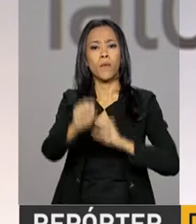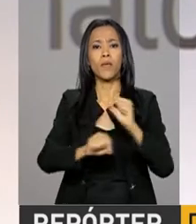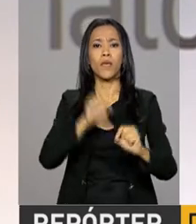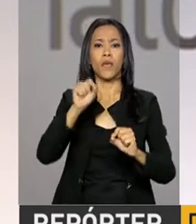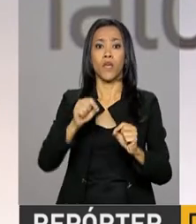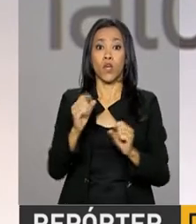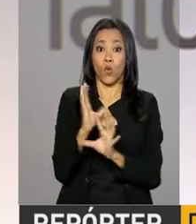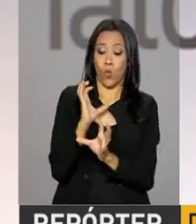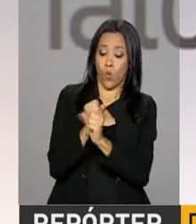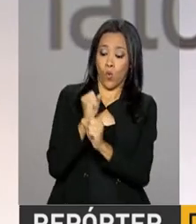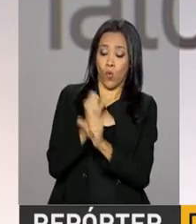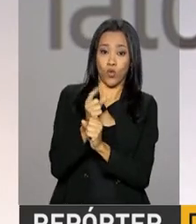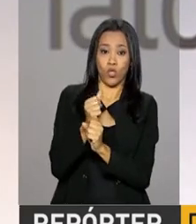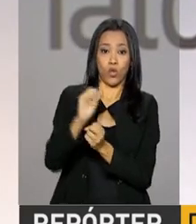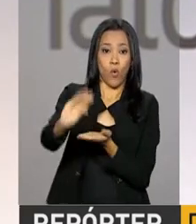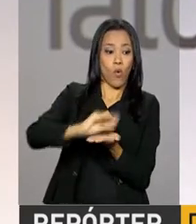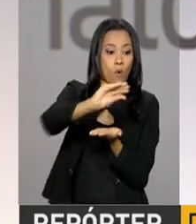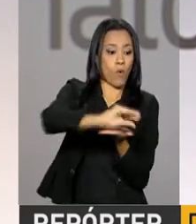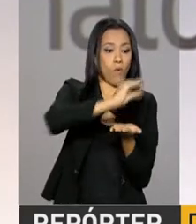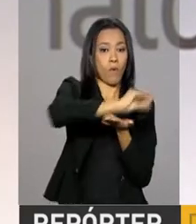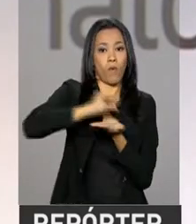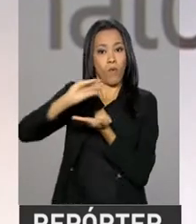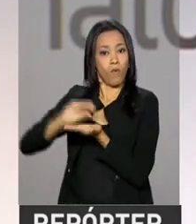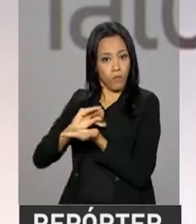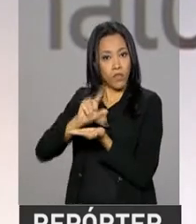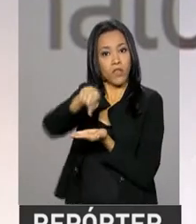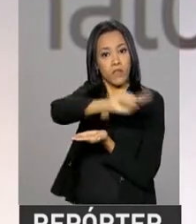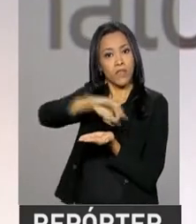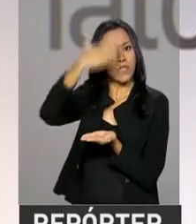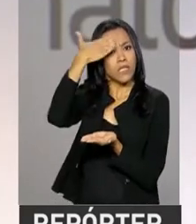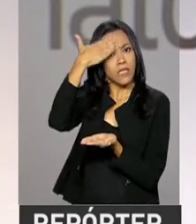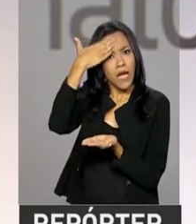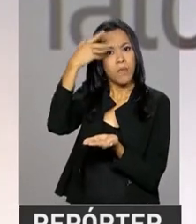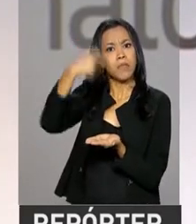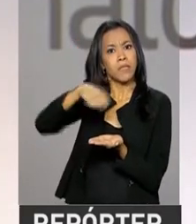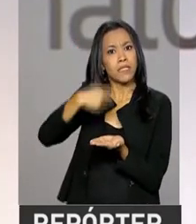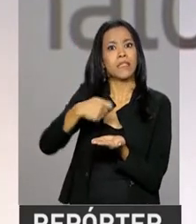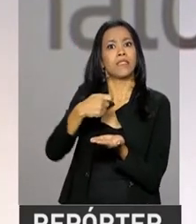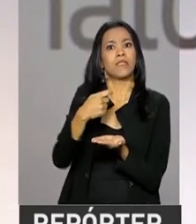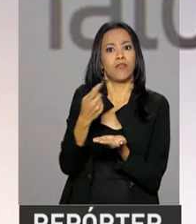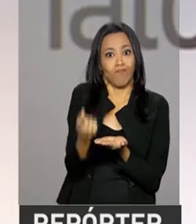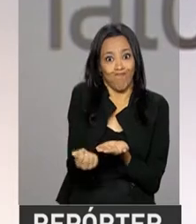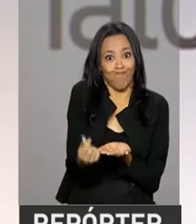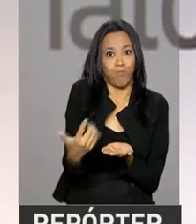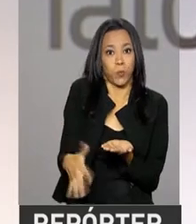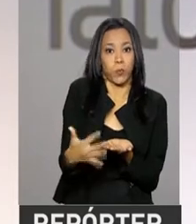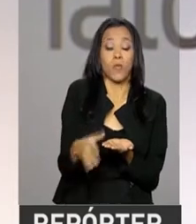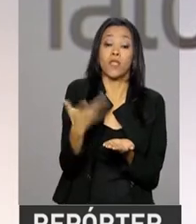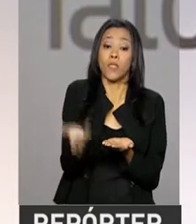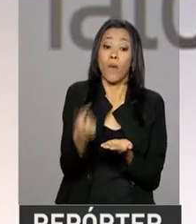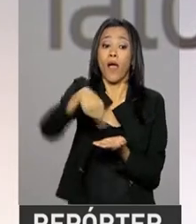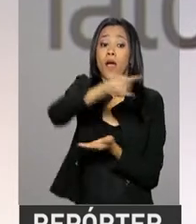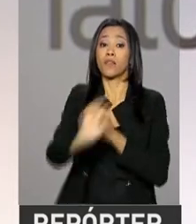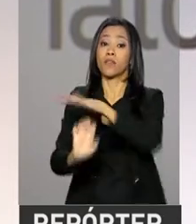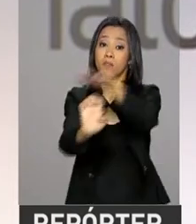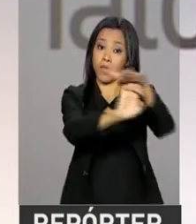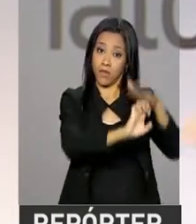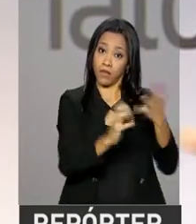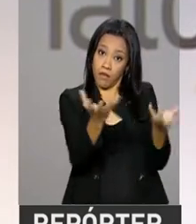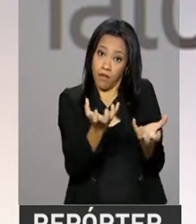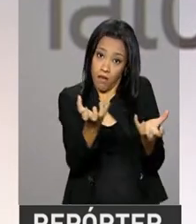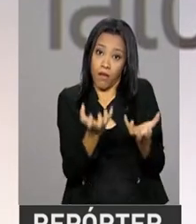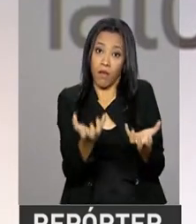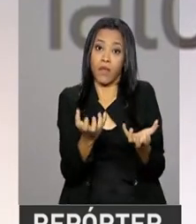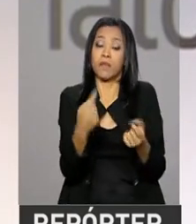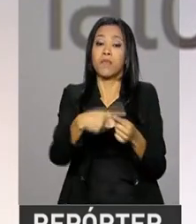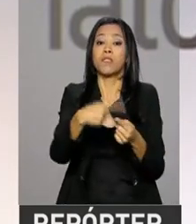de caixa dos projetos naturalmente como se sabe demanda mais recursos no início então as empresas que desejarem aderir terão que